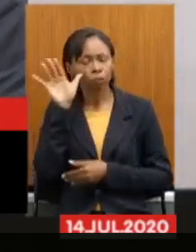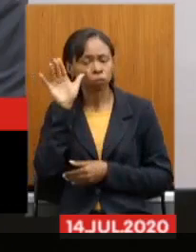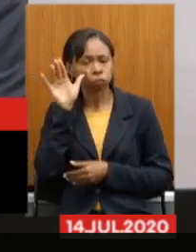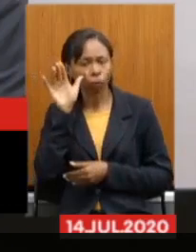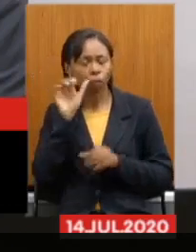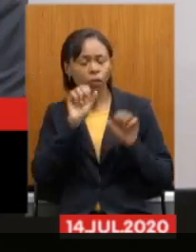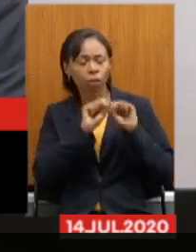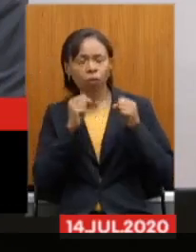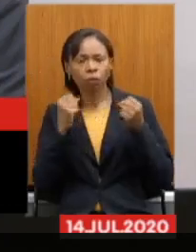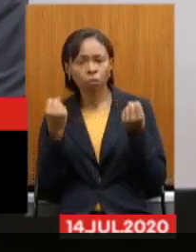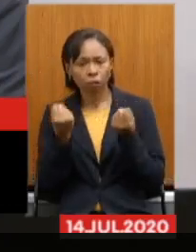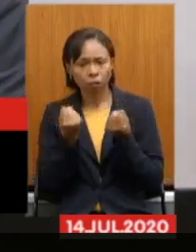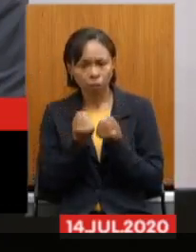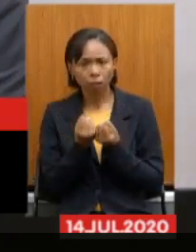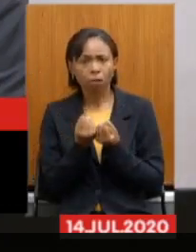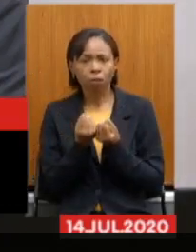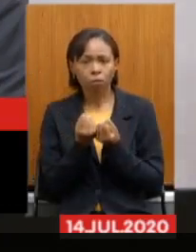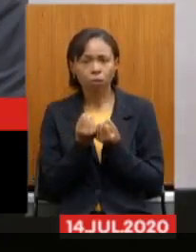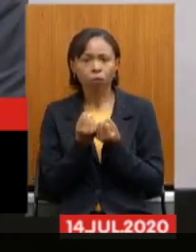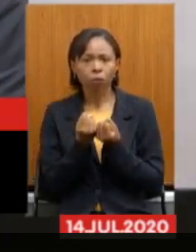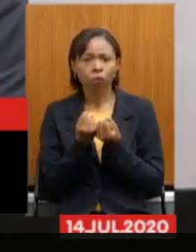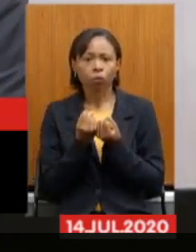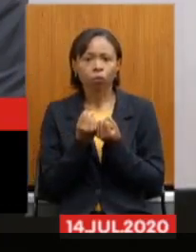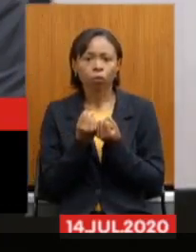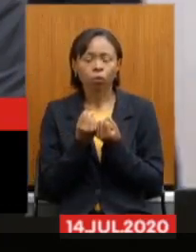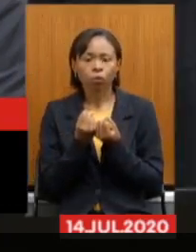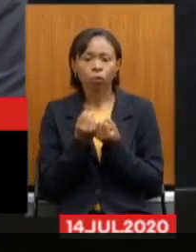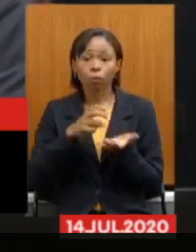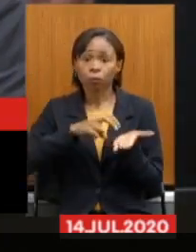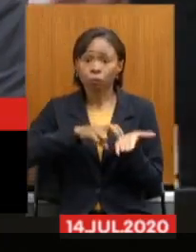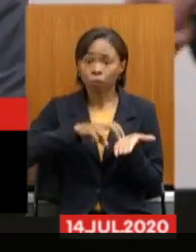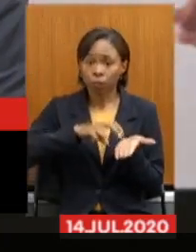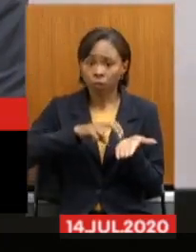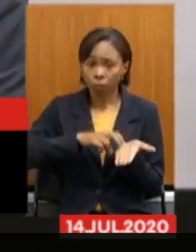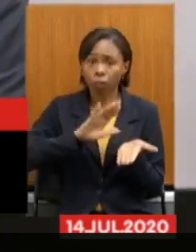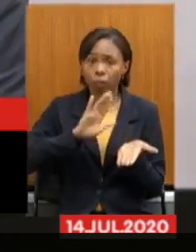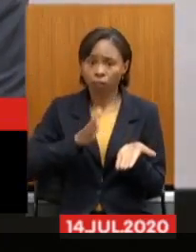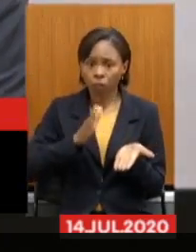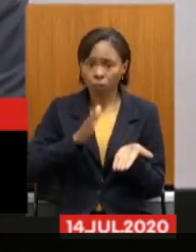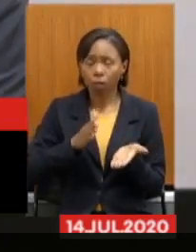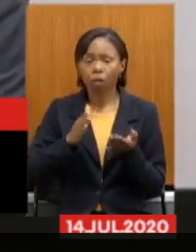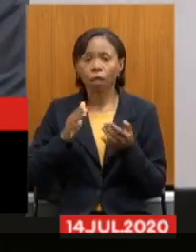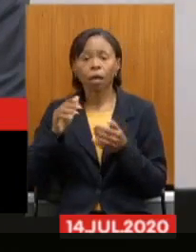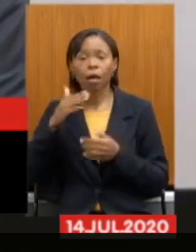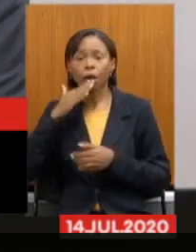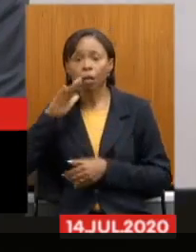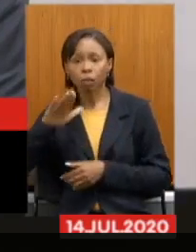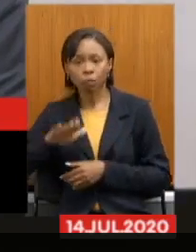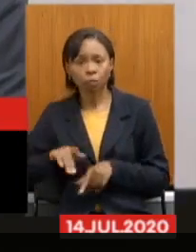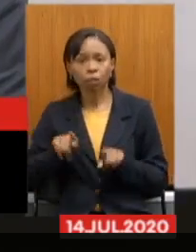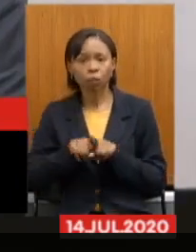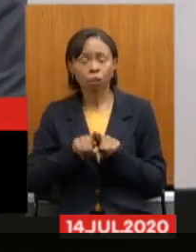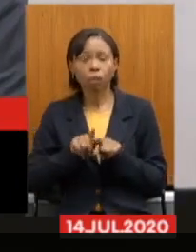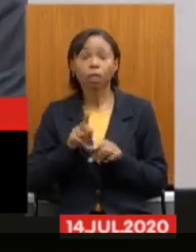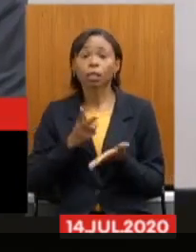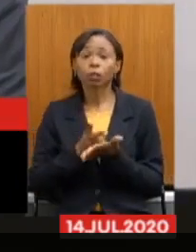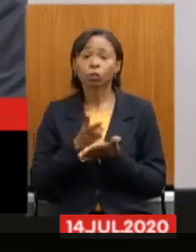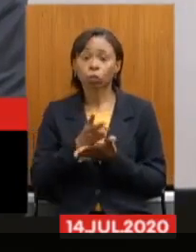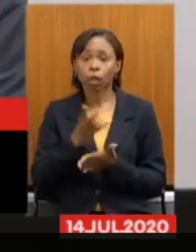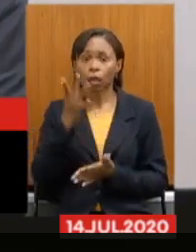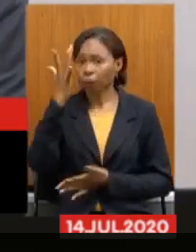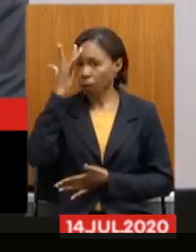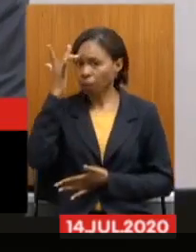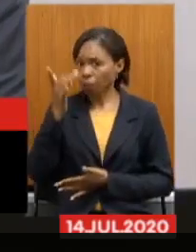este seminário realizado durante o período da manhã, período da tarde, que dará continuidade